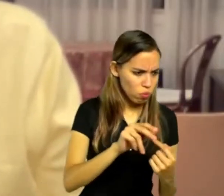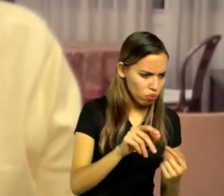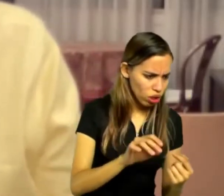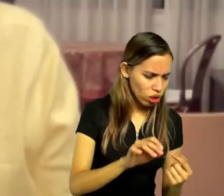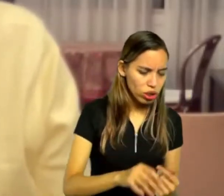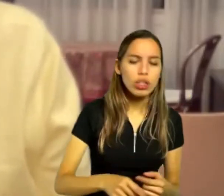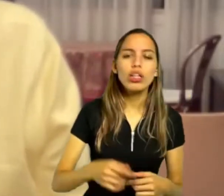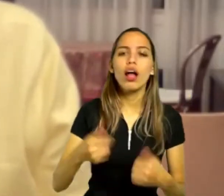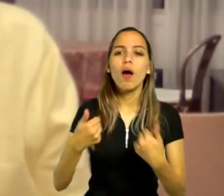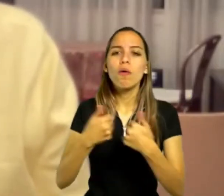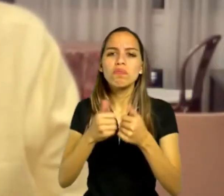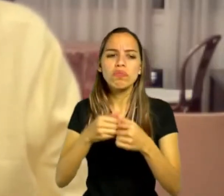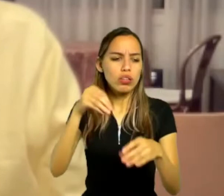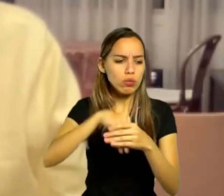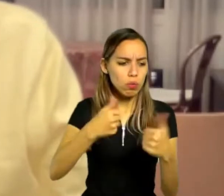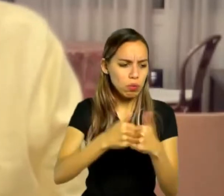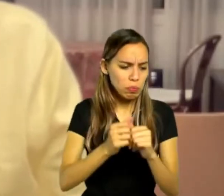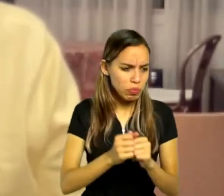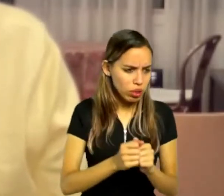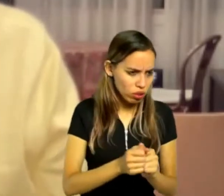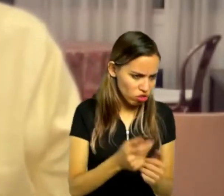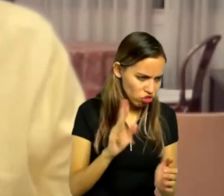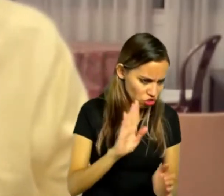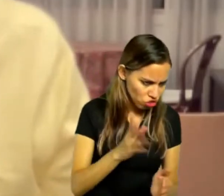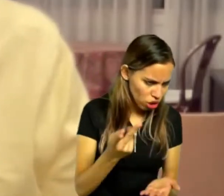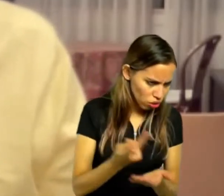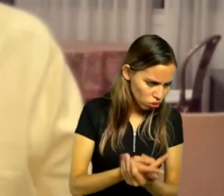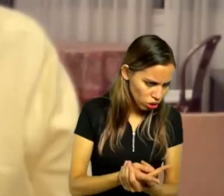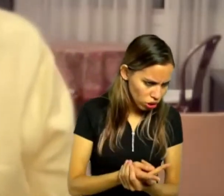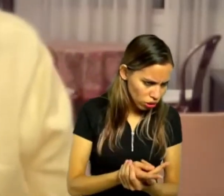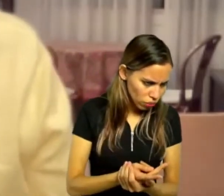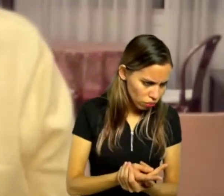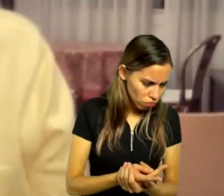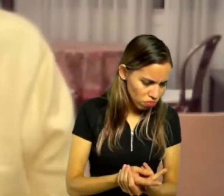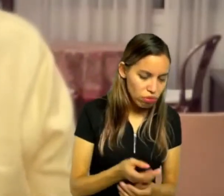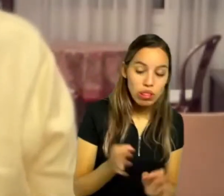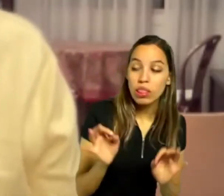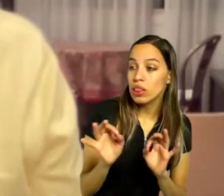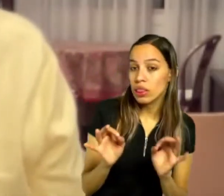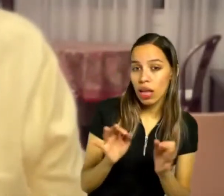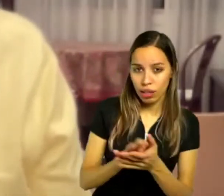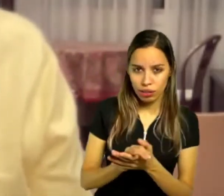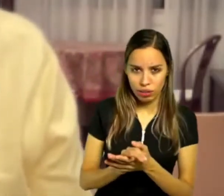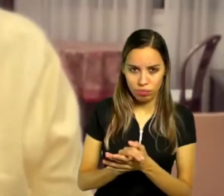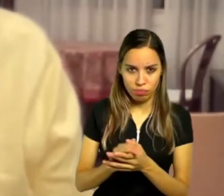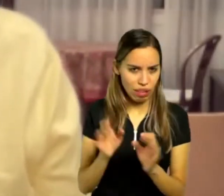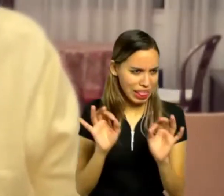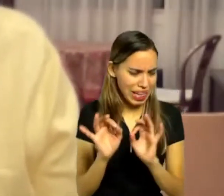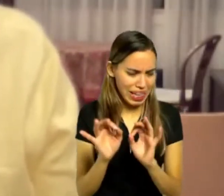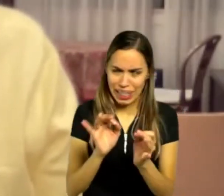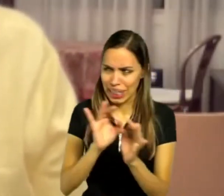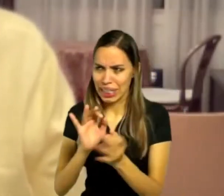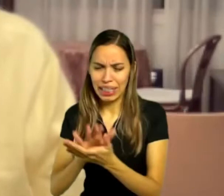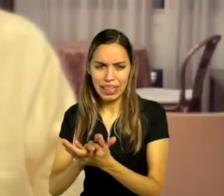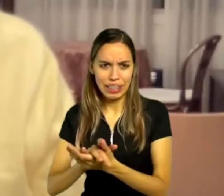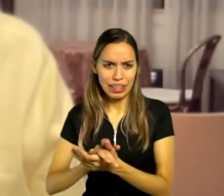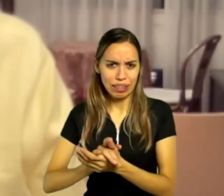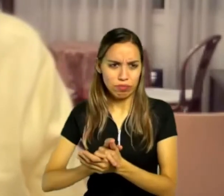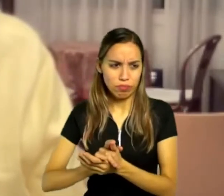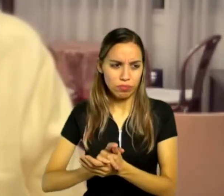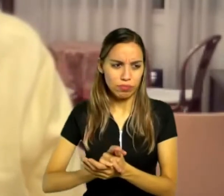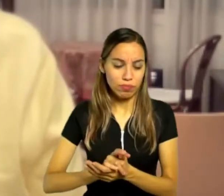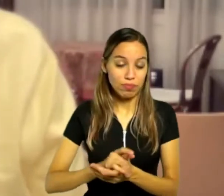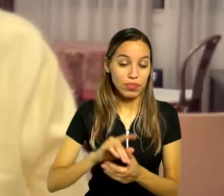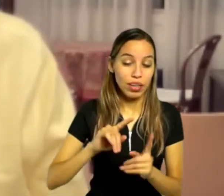Nunca, nada, nada. Mas eu também ando armada desde os 10 anos de idade. Mas eu acho que esse